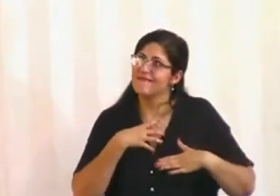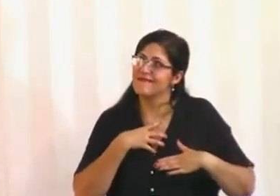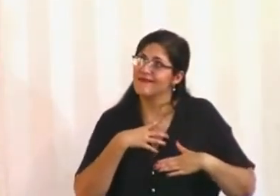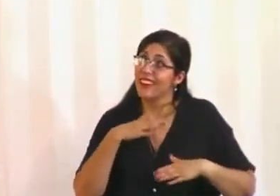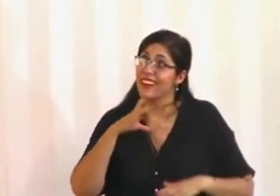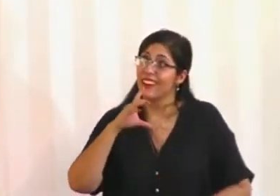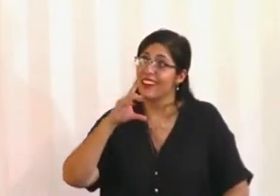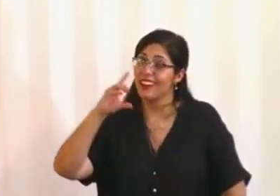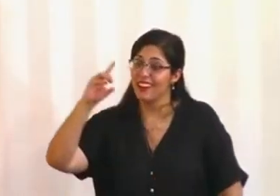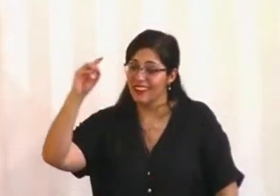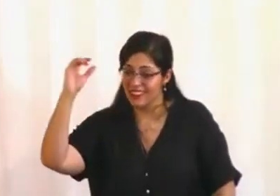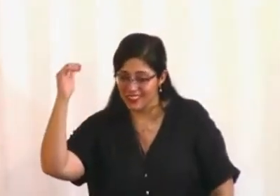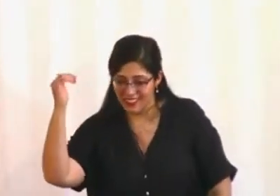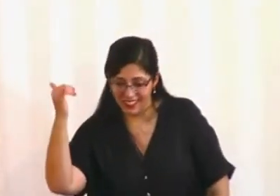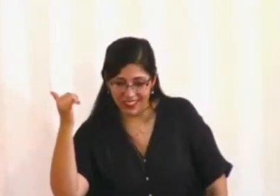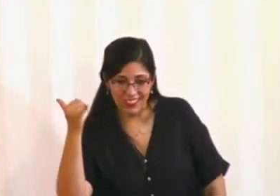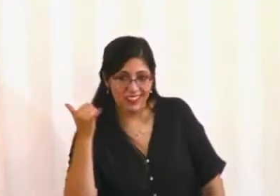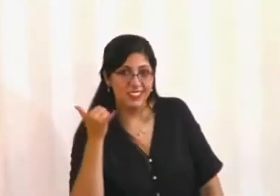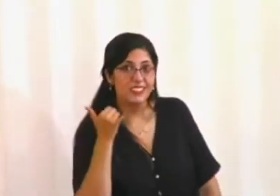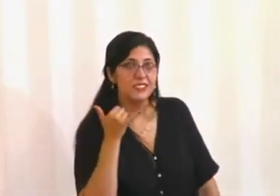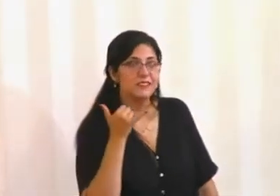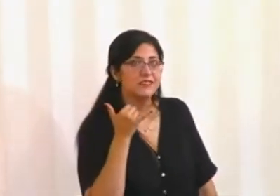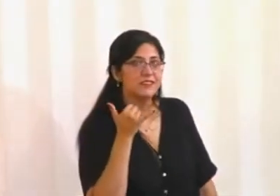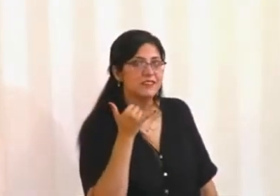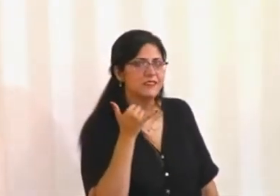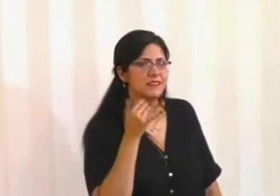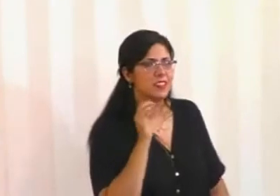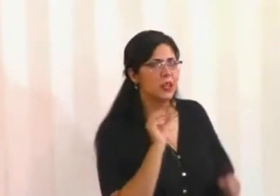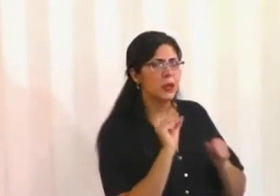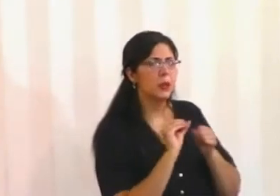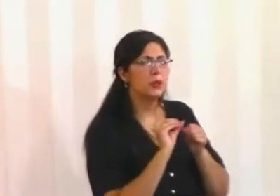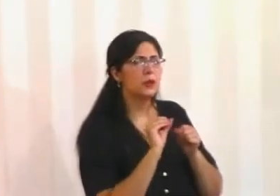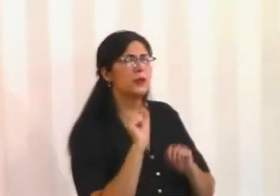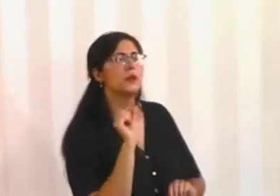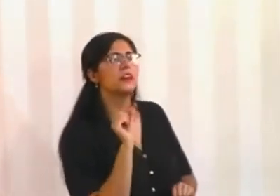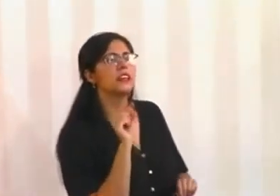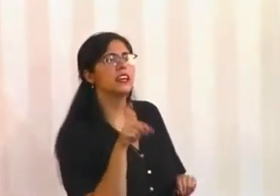Deus vai e fala: o que você está fazendo aqui?